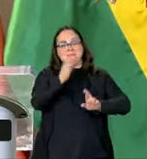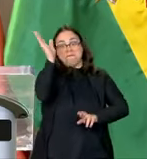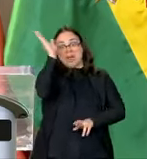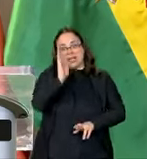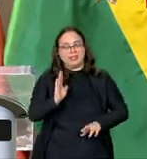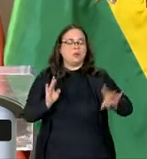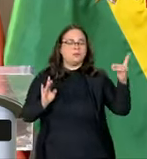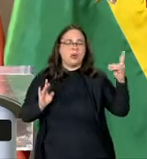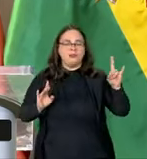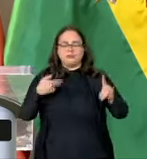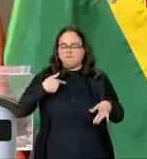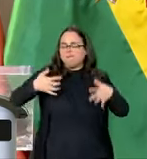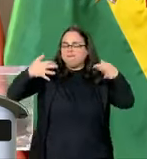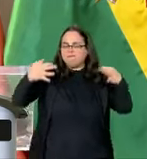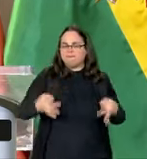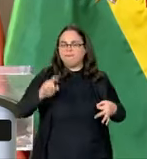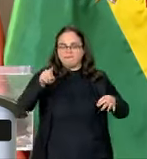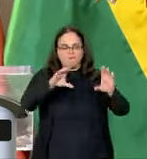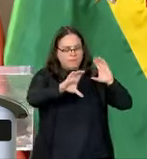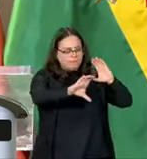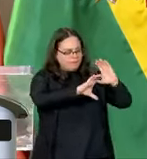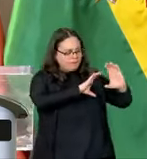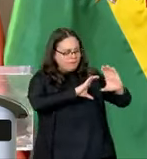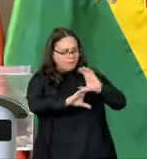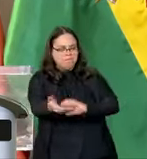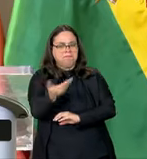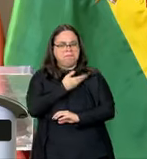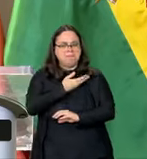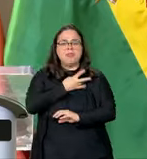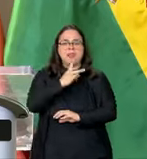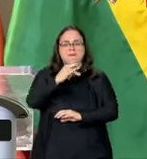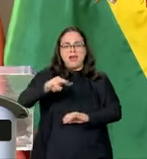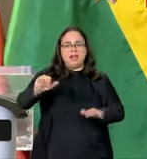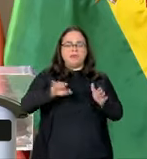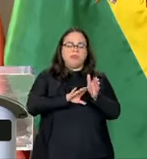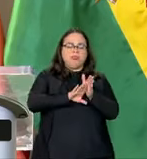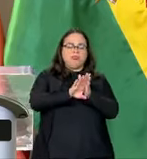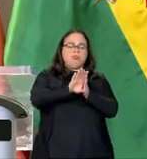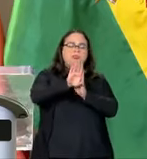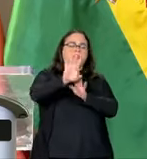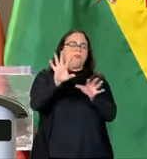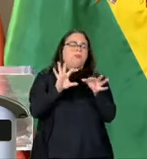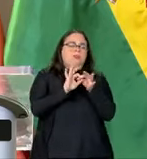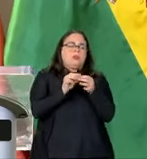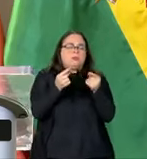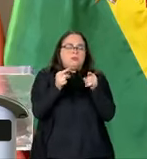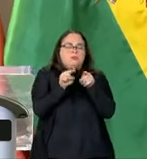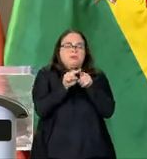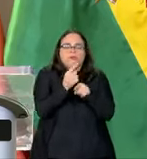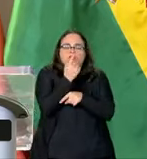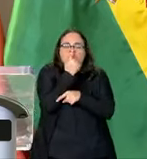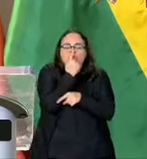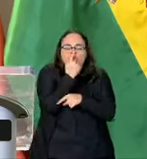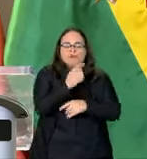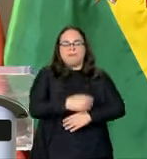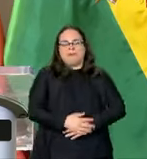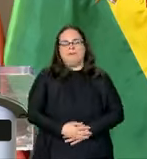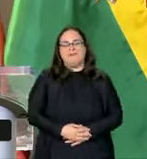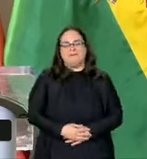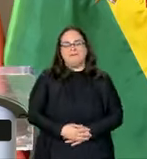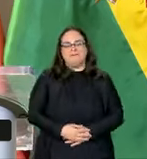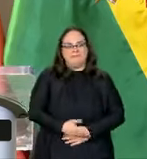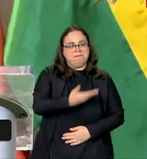certo de que nosso diálogo e amizade crescerão e nos aproximarão cada vez mais. Companheiros